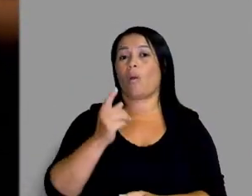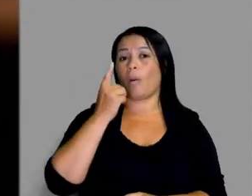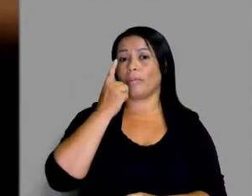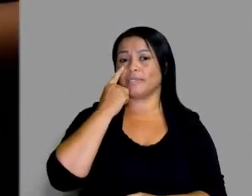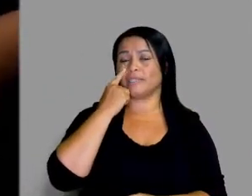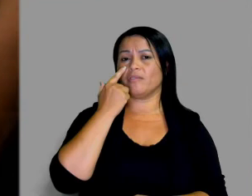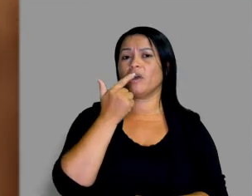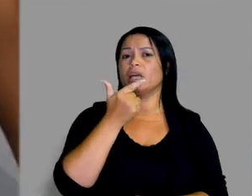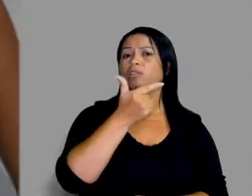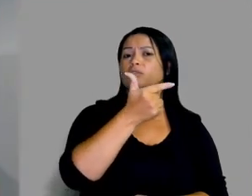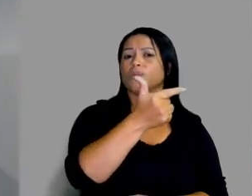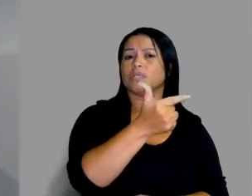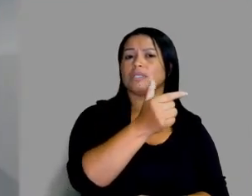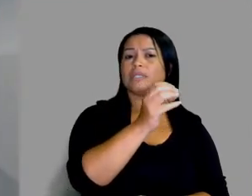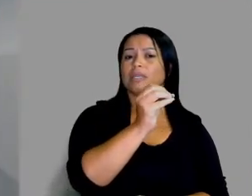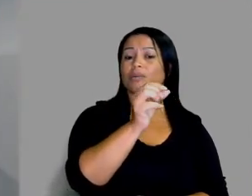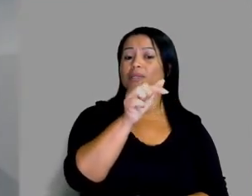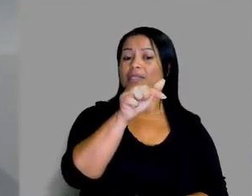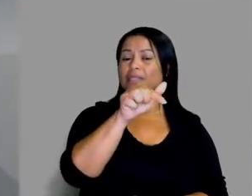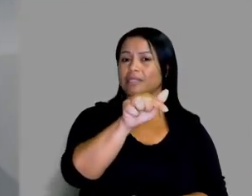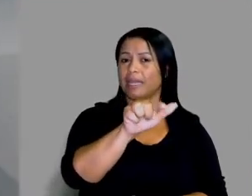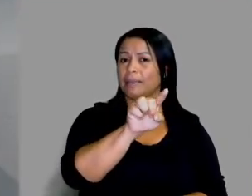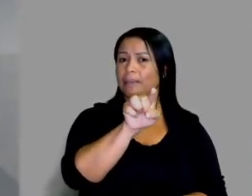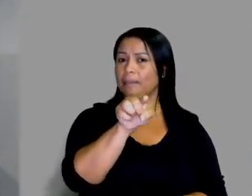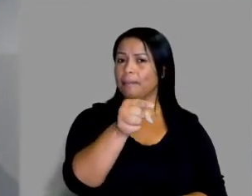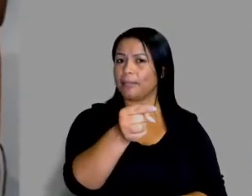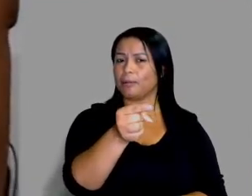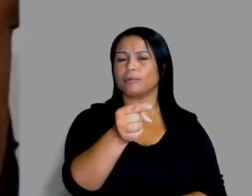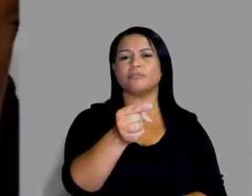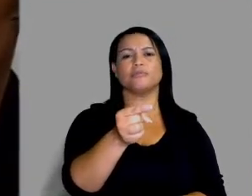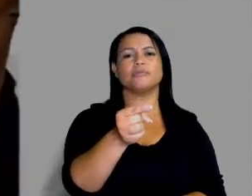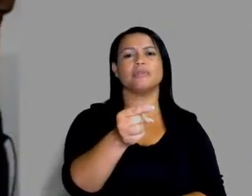Ó, 207 milhões